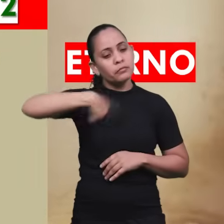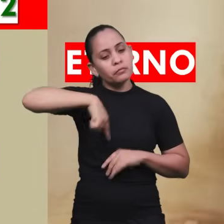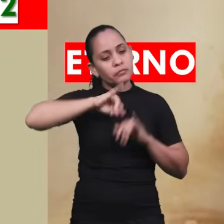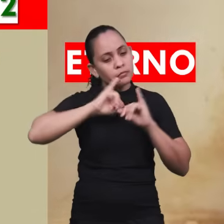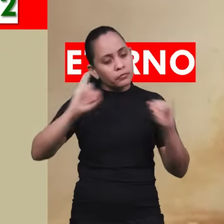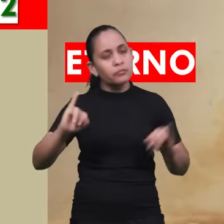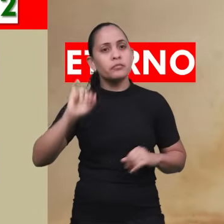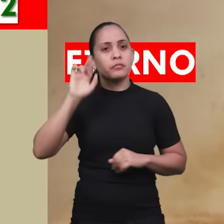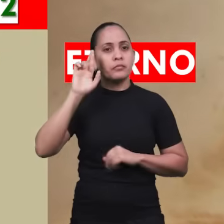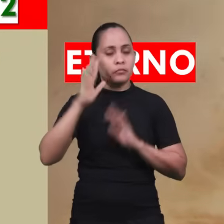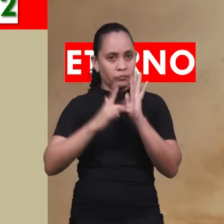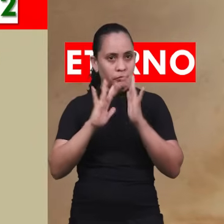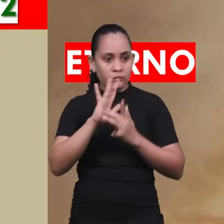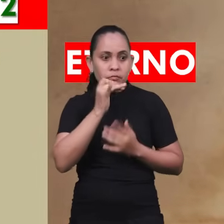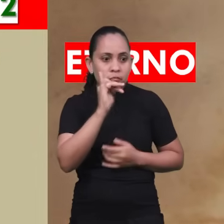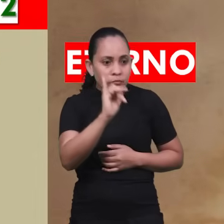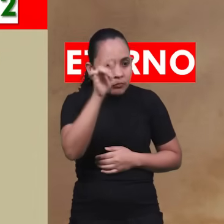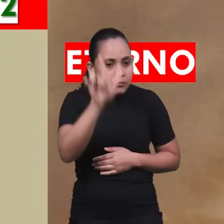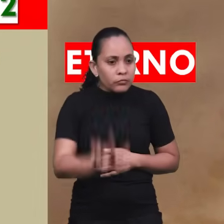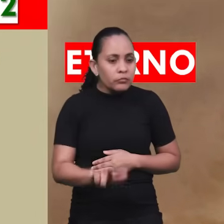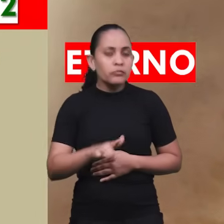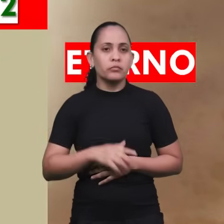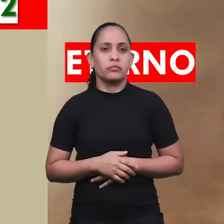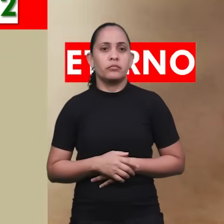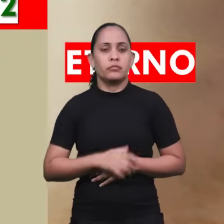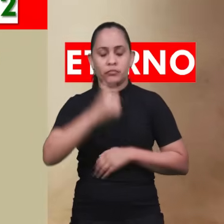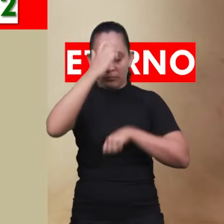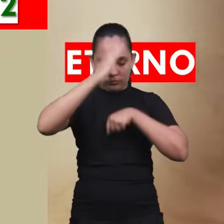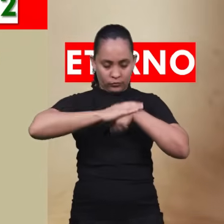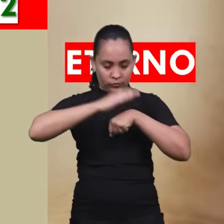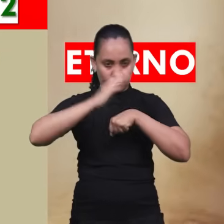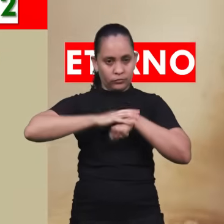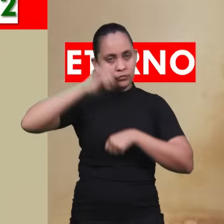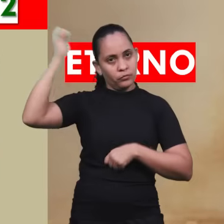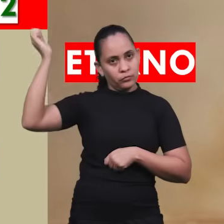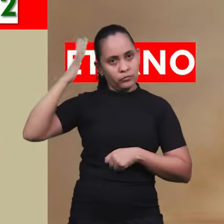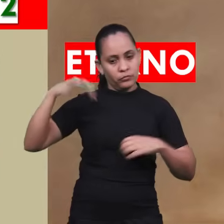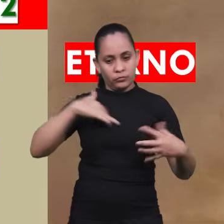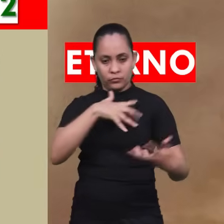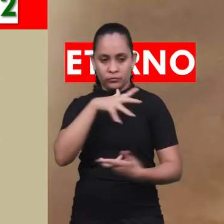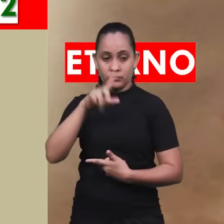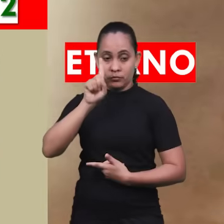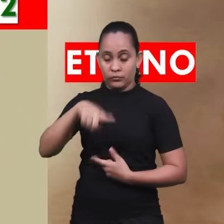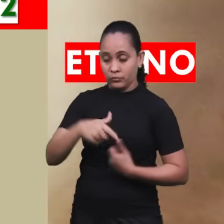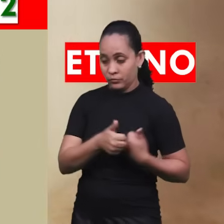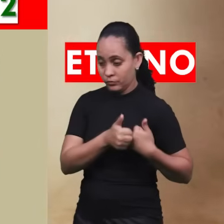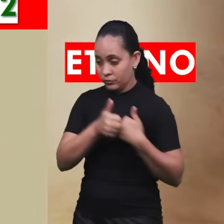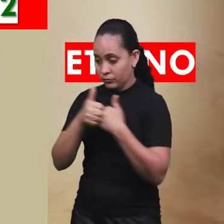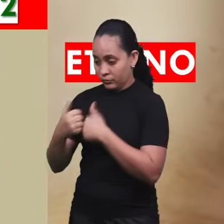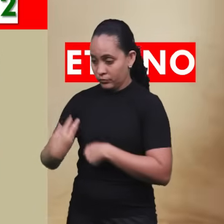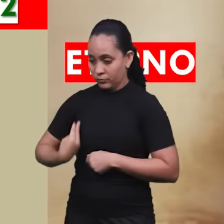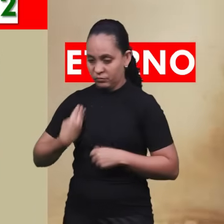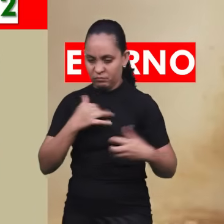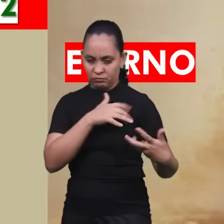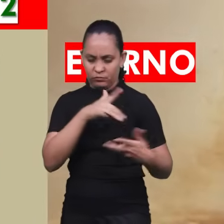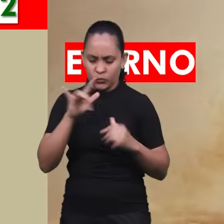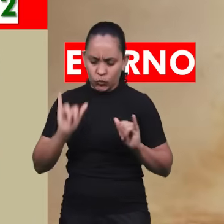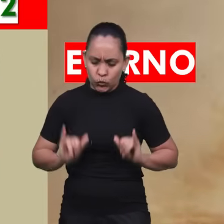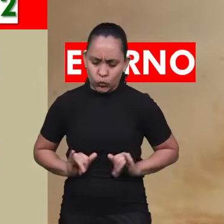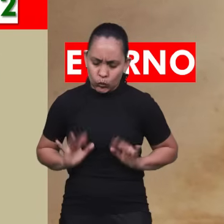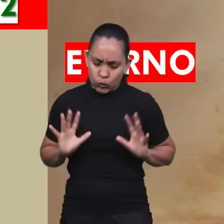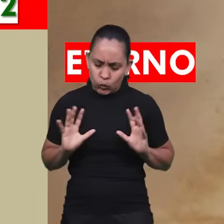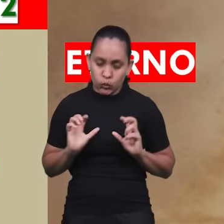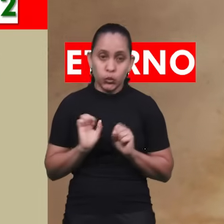Falou-lhes, pois, Jesus outra vez dizendo: Eu sou a luz do mundo, quem me segue não andará